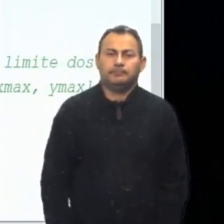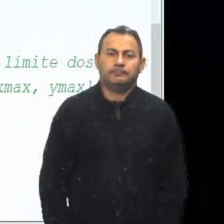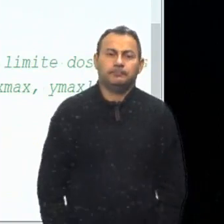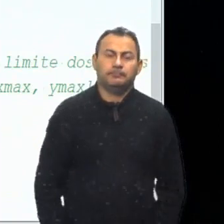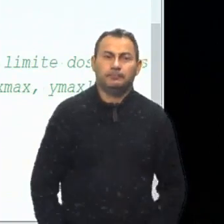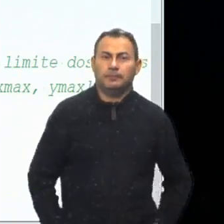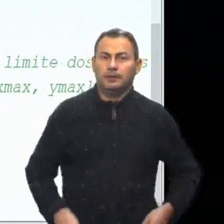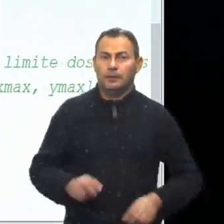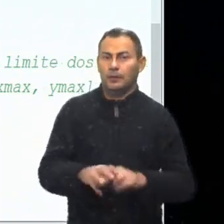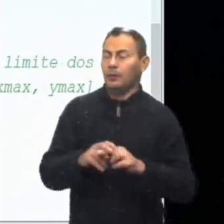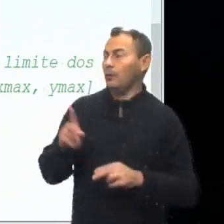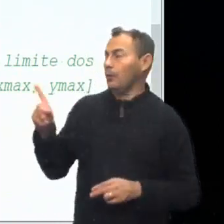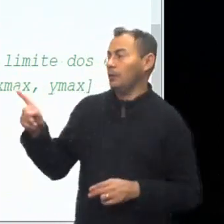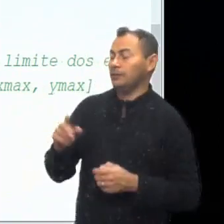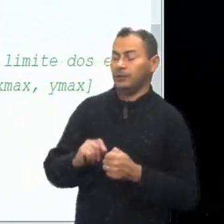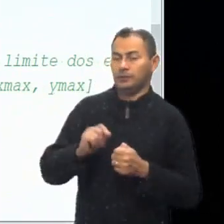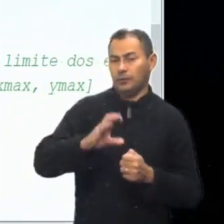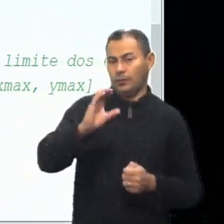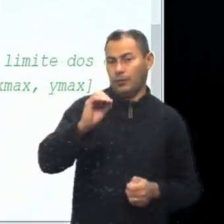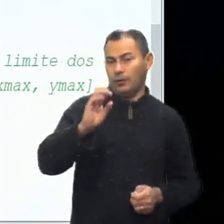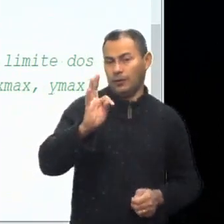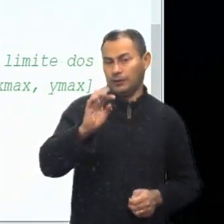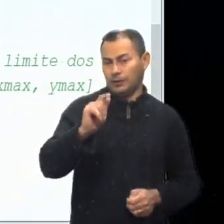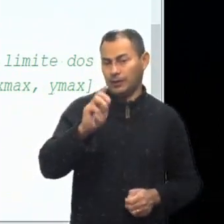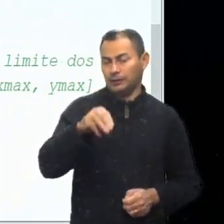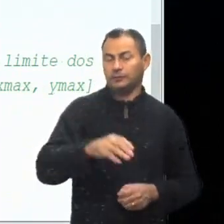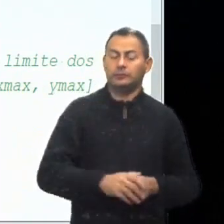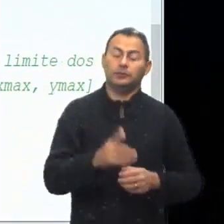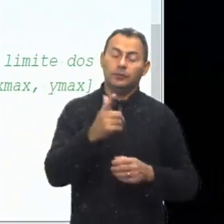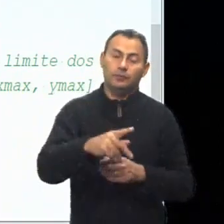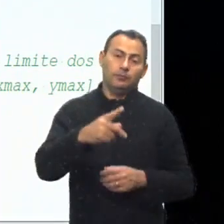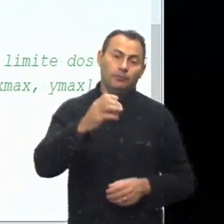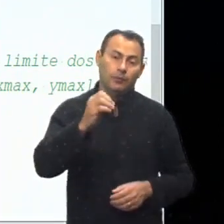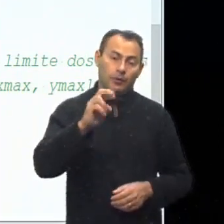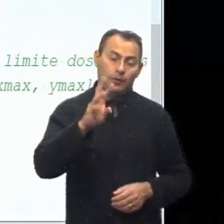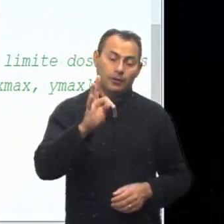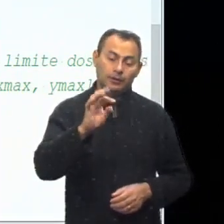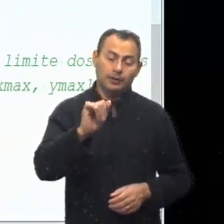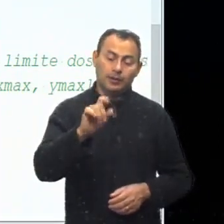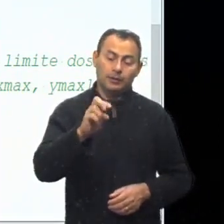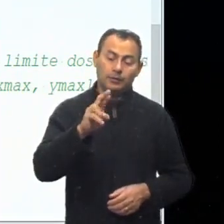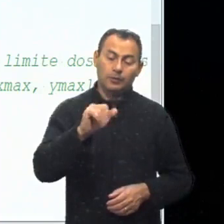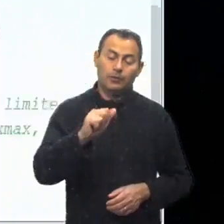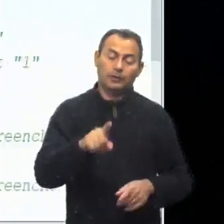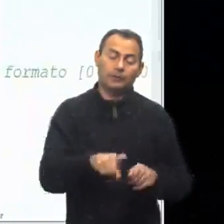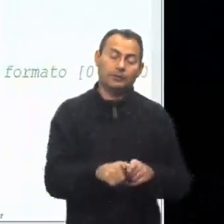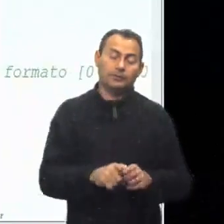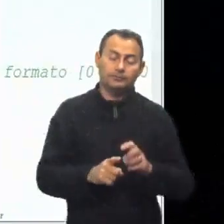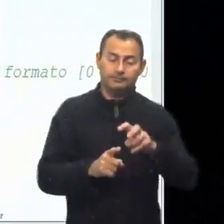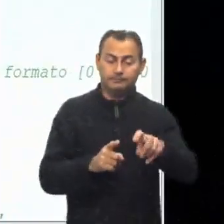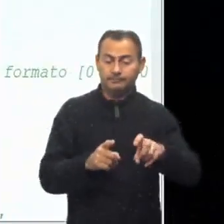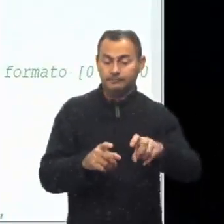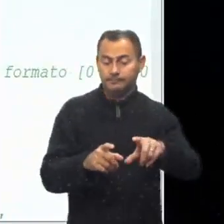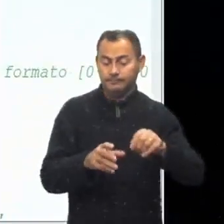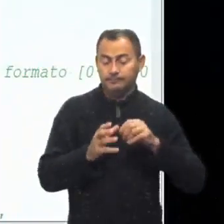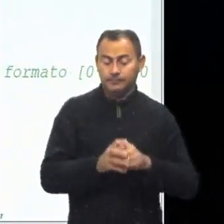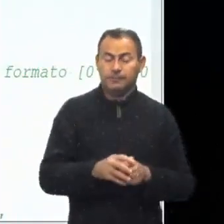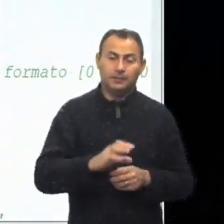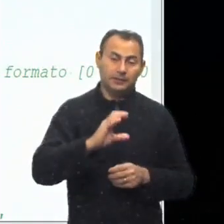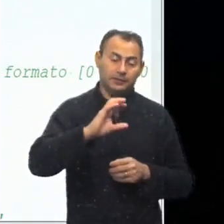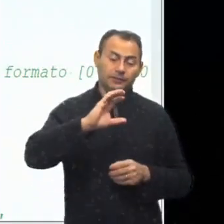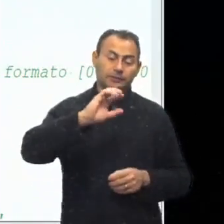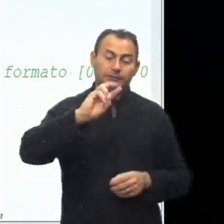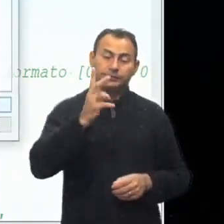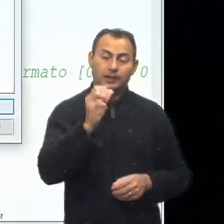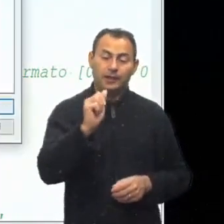Então, com isso, você faz a plotagem da portadora de novo e da modulação por chaveamento de frequência.